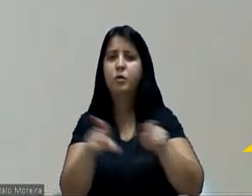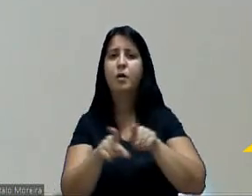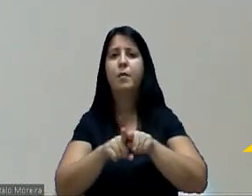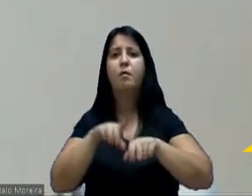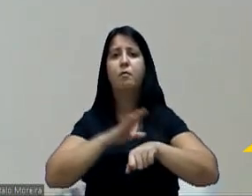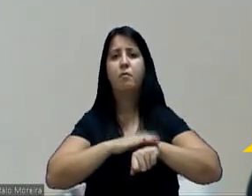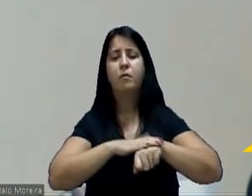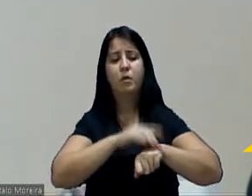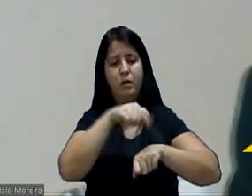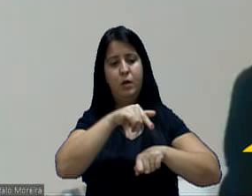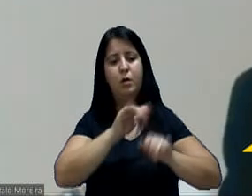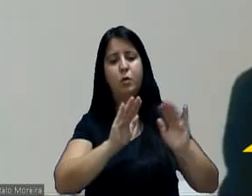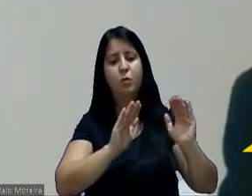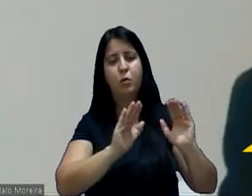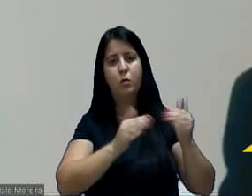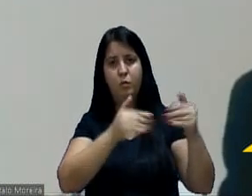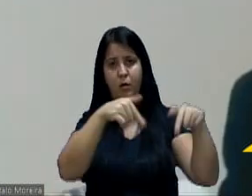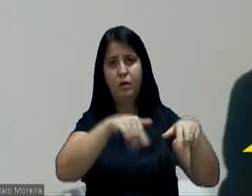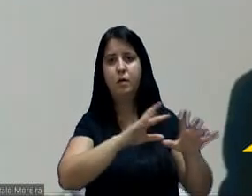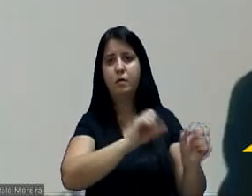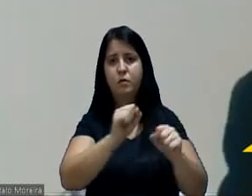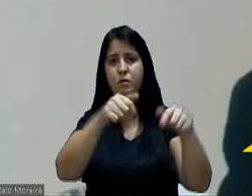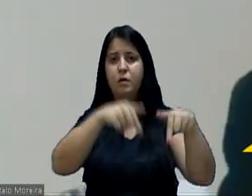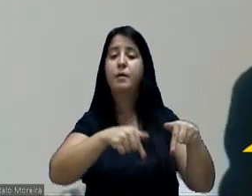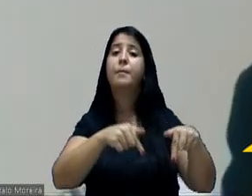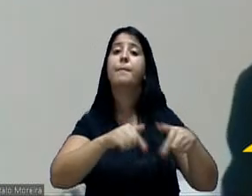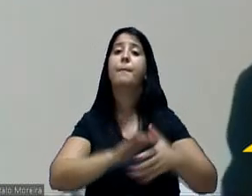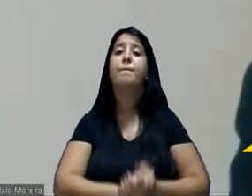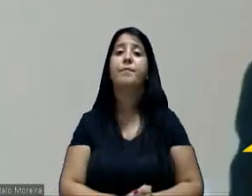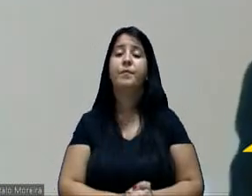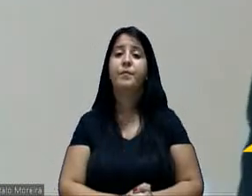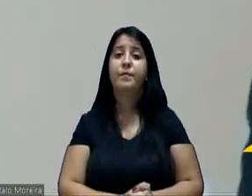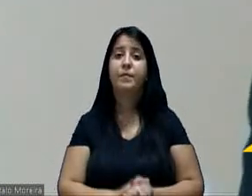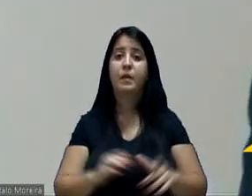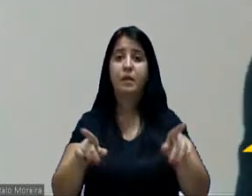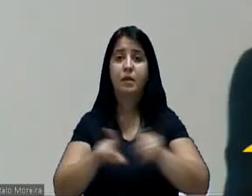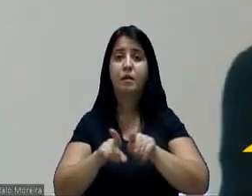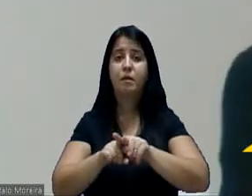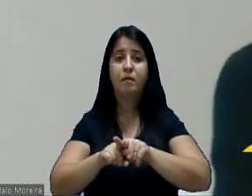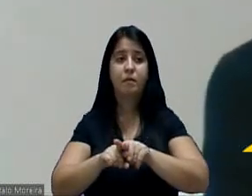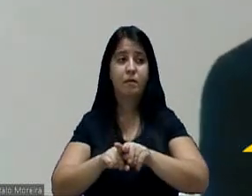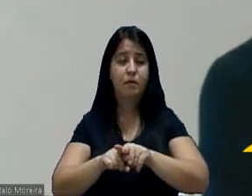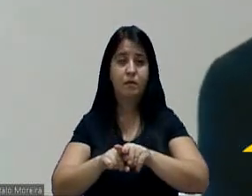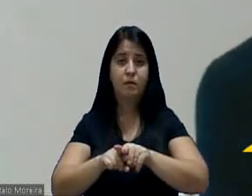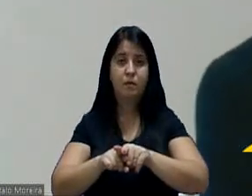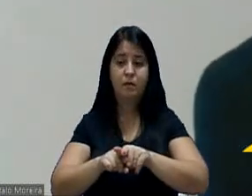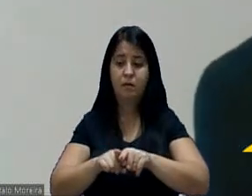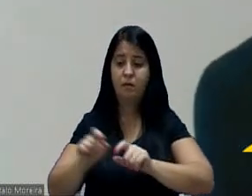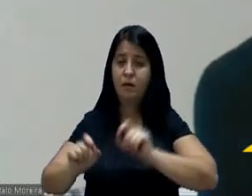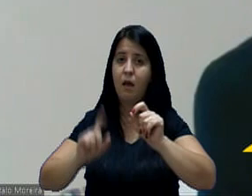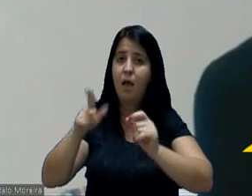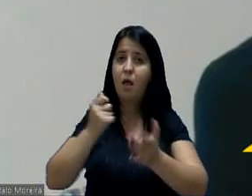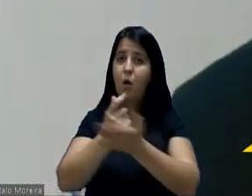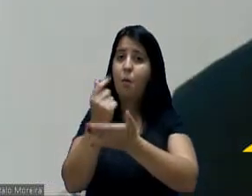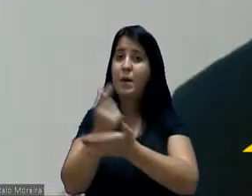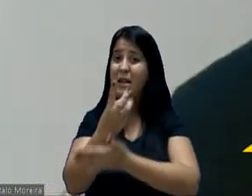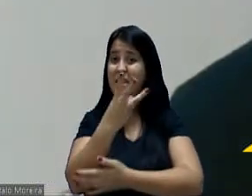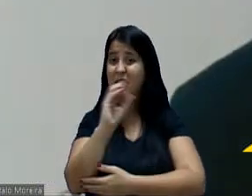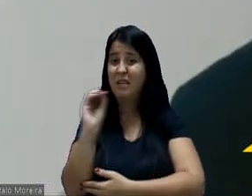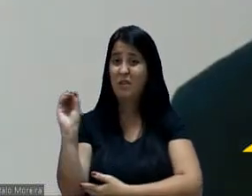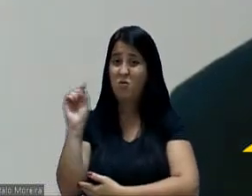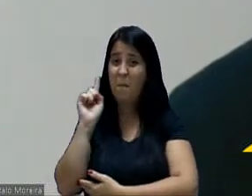Poder Executivo, que tem pretensão clara de adquirir aí mais de, pretensão de comprar 300 mil vacinas.